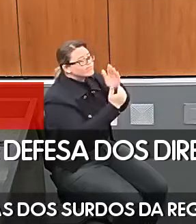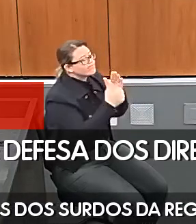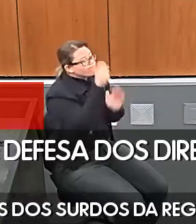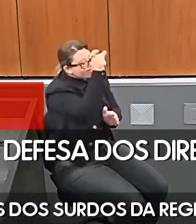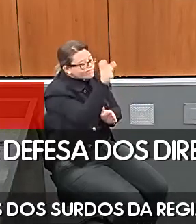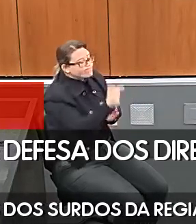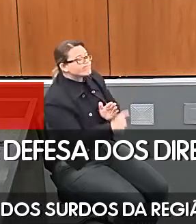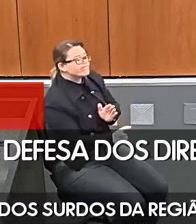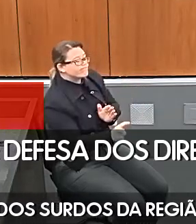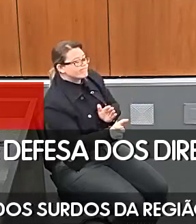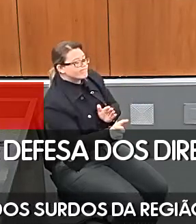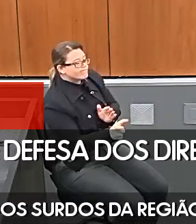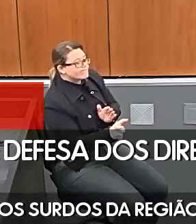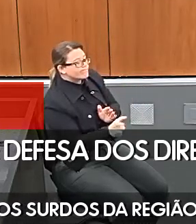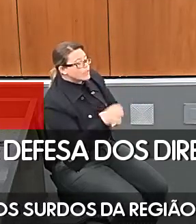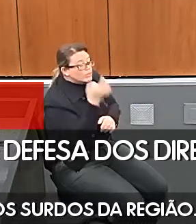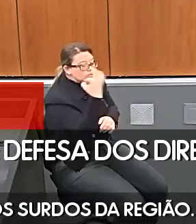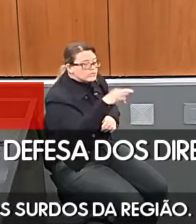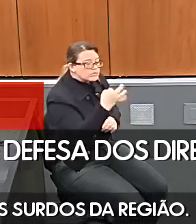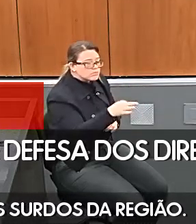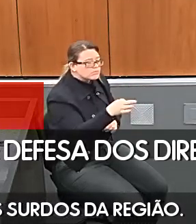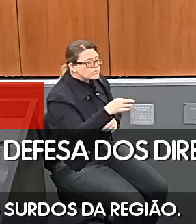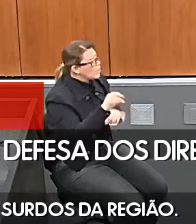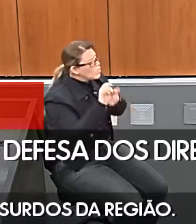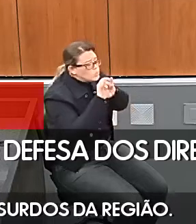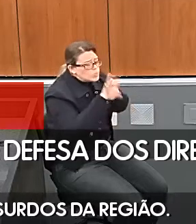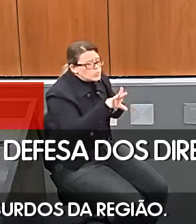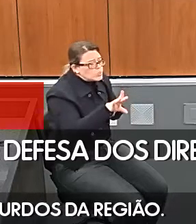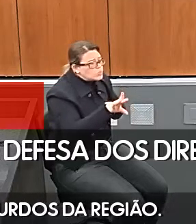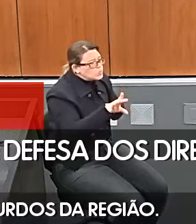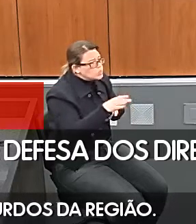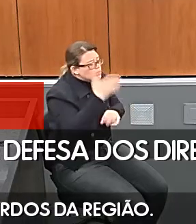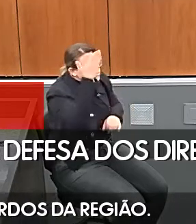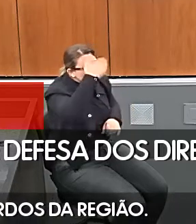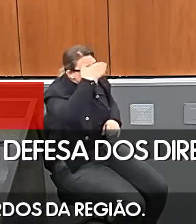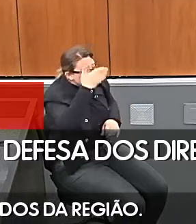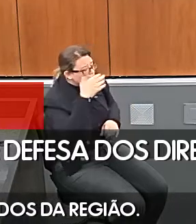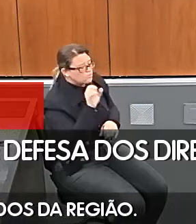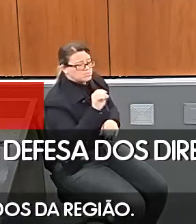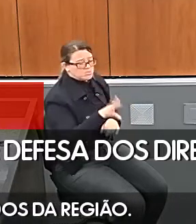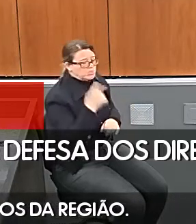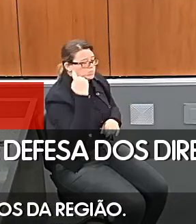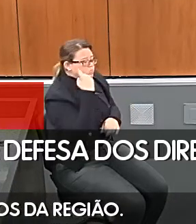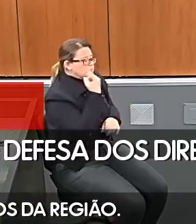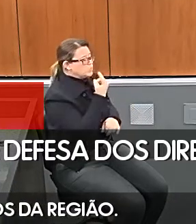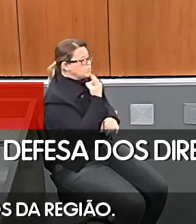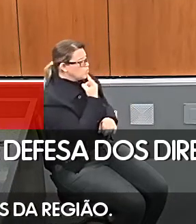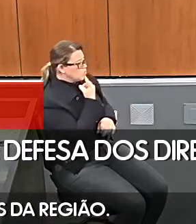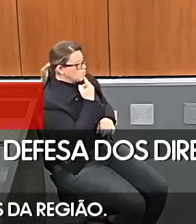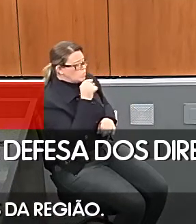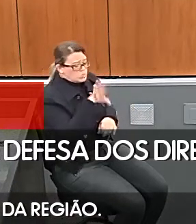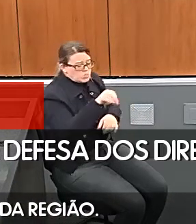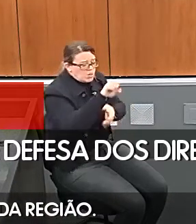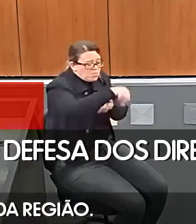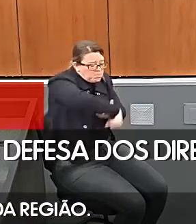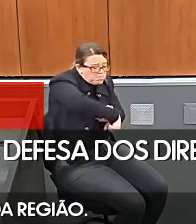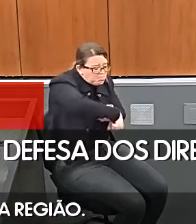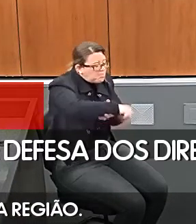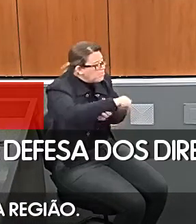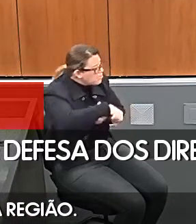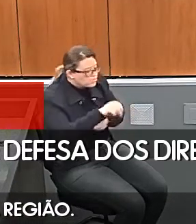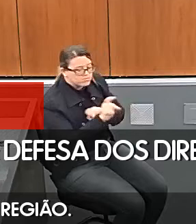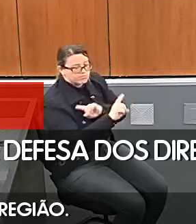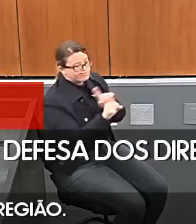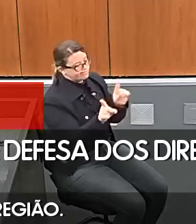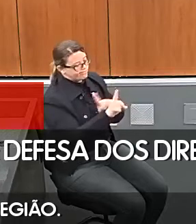só o caso do deficiente visual que caiu e veio até falecer que nós vamos resolver. É uma ideia,